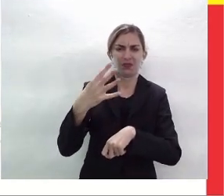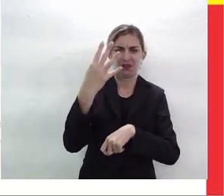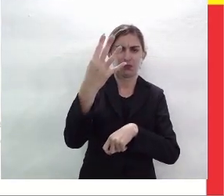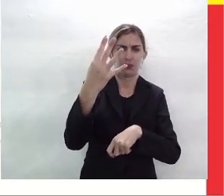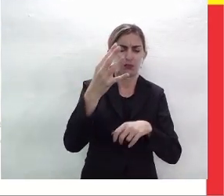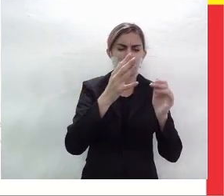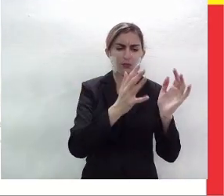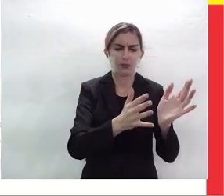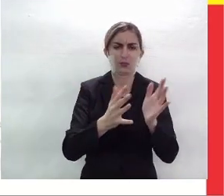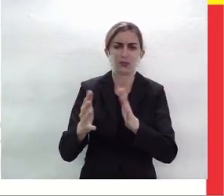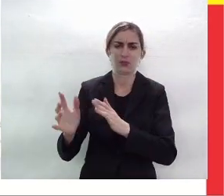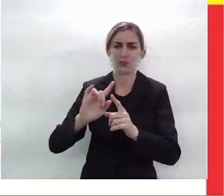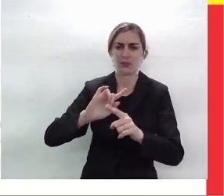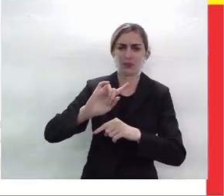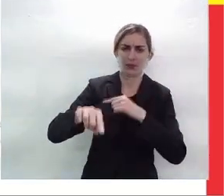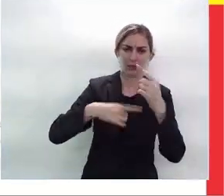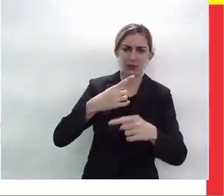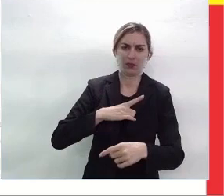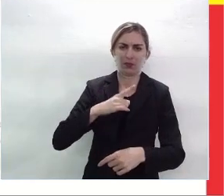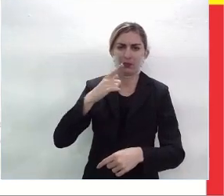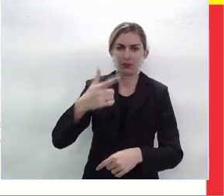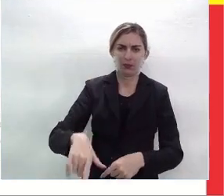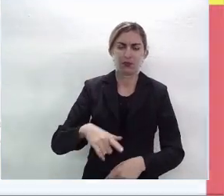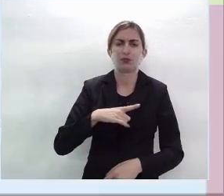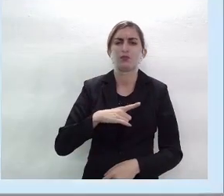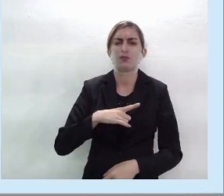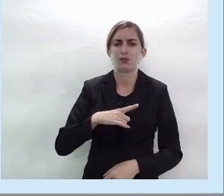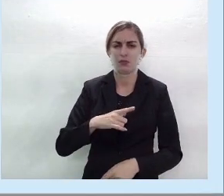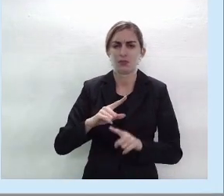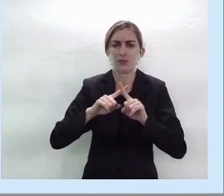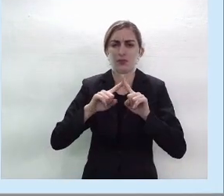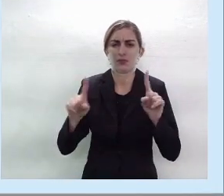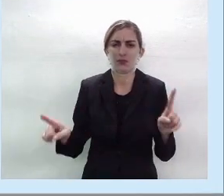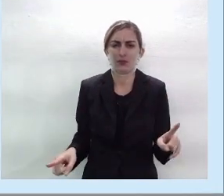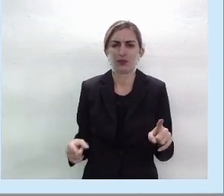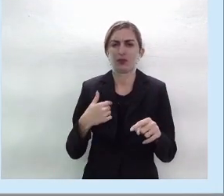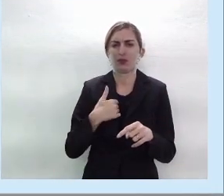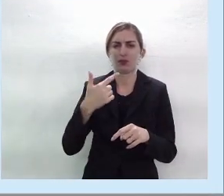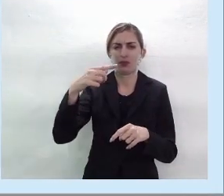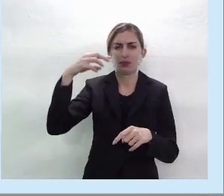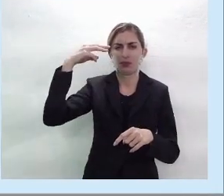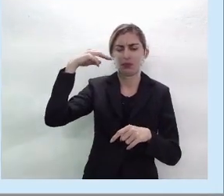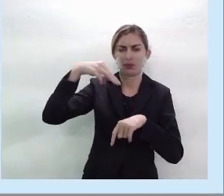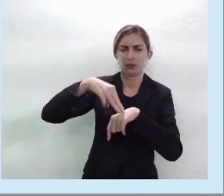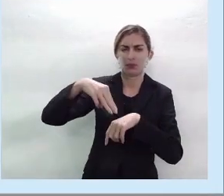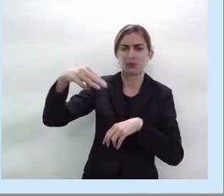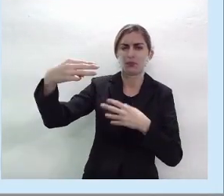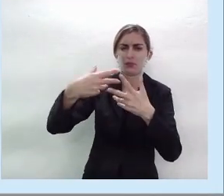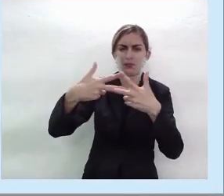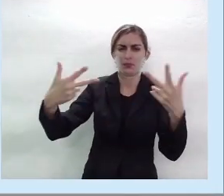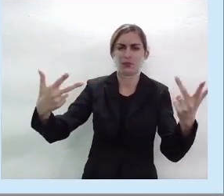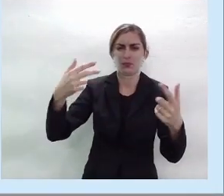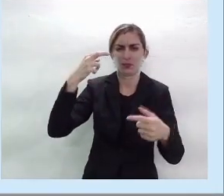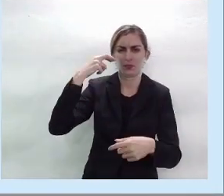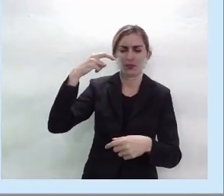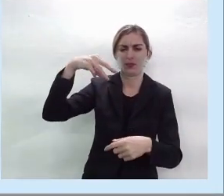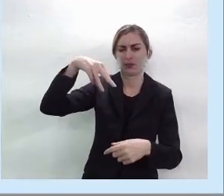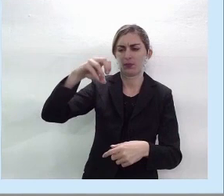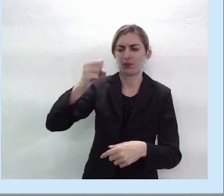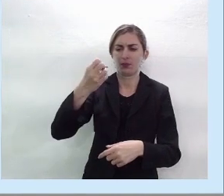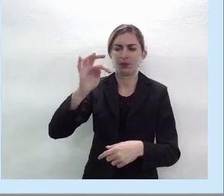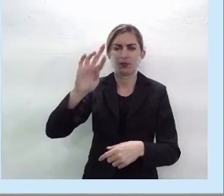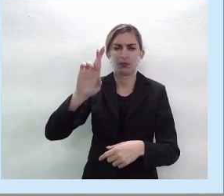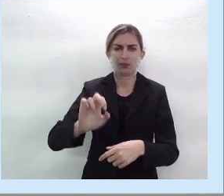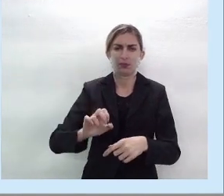ou menos umas 4 graduações. Depois dessa, tem mais, professora? Tem, mas aí já são os mestres, né? Porque depois que você recebe